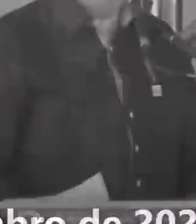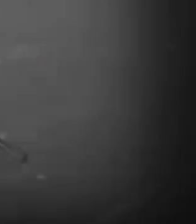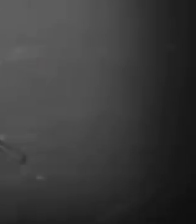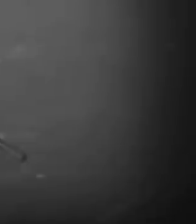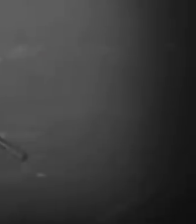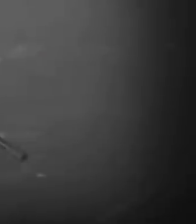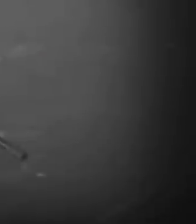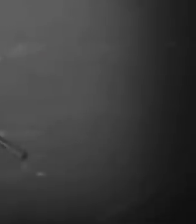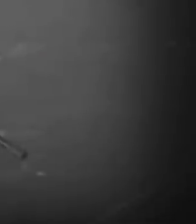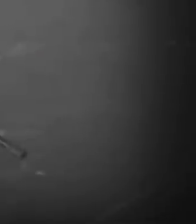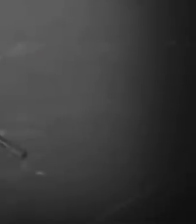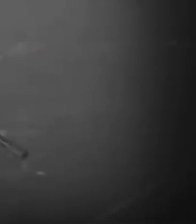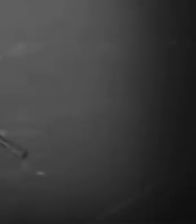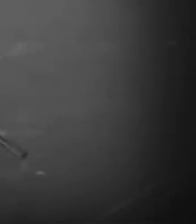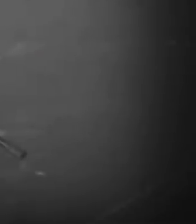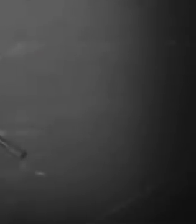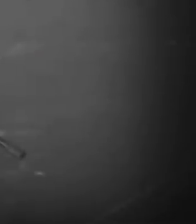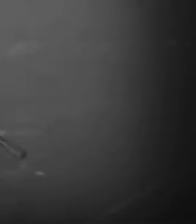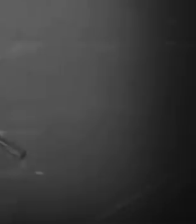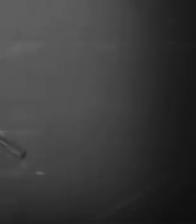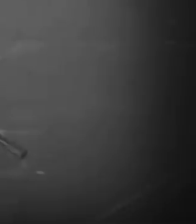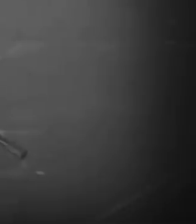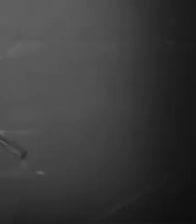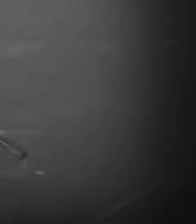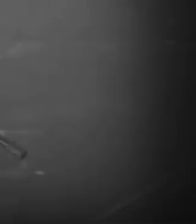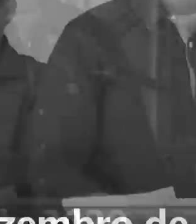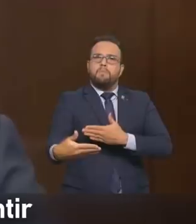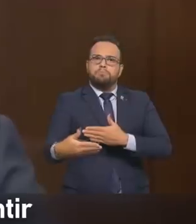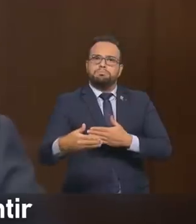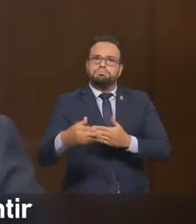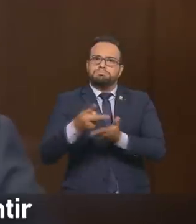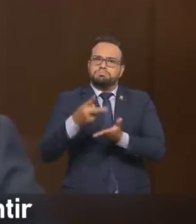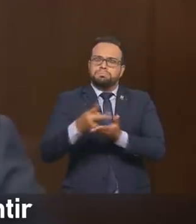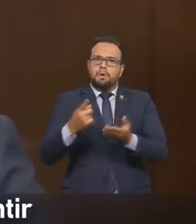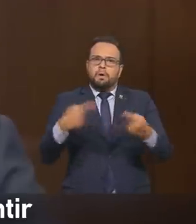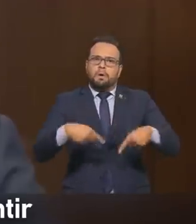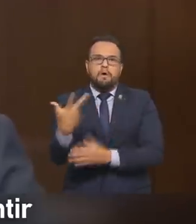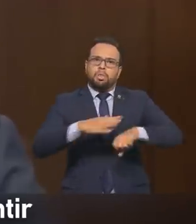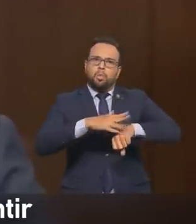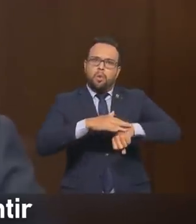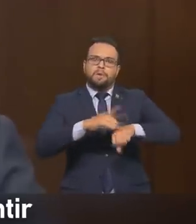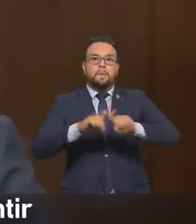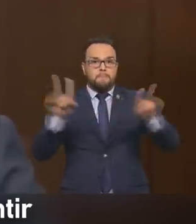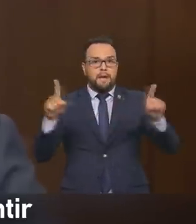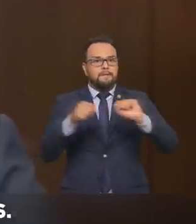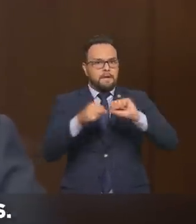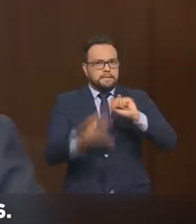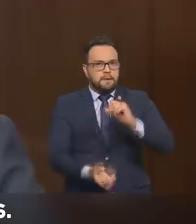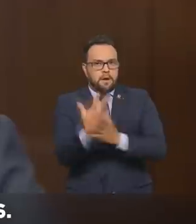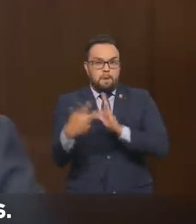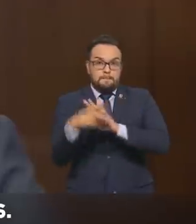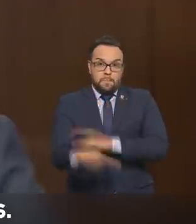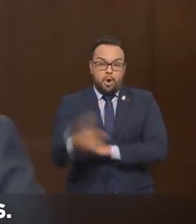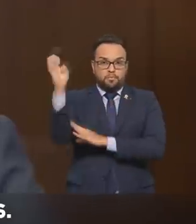doença. Ainda estamos vivendo um finalzinho de pandemia. Mas a produção nacional não vai garantir que